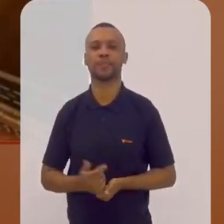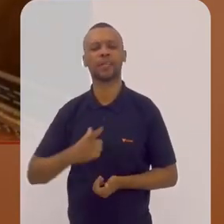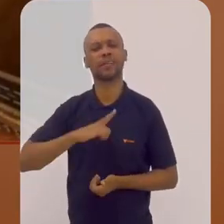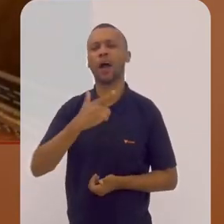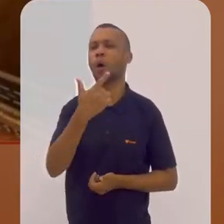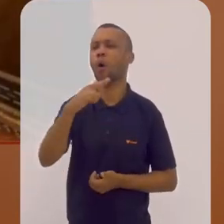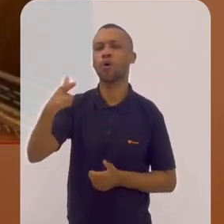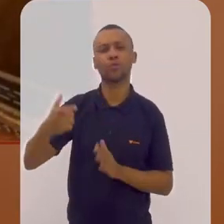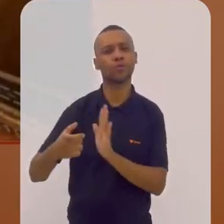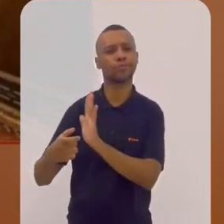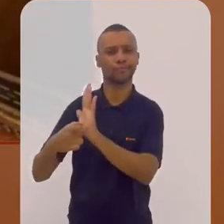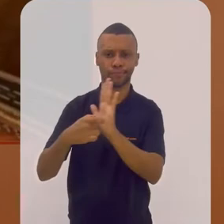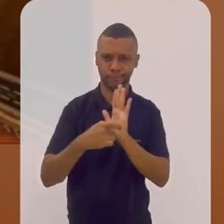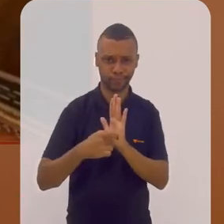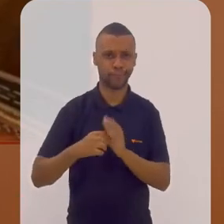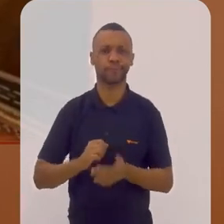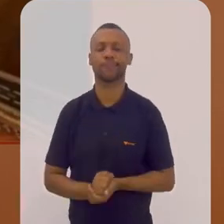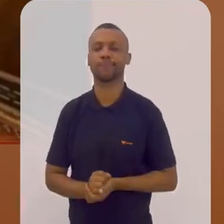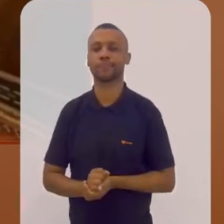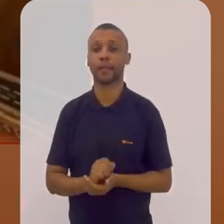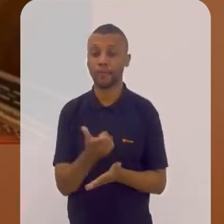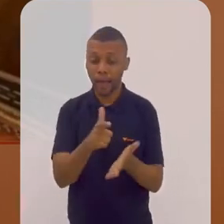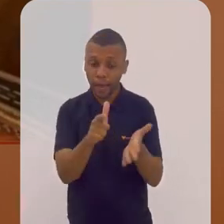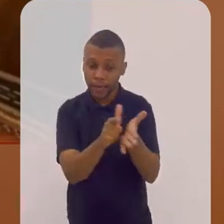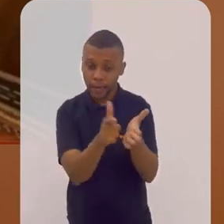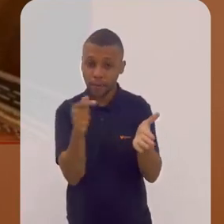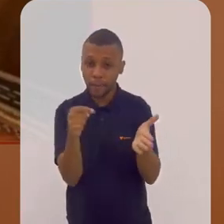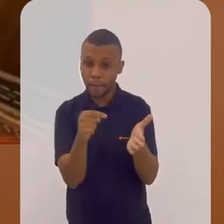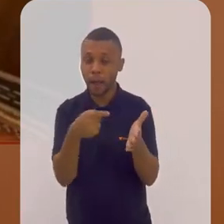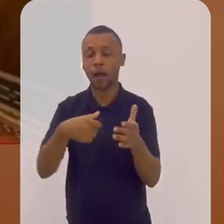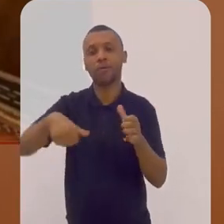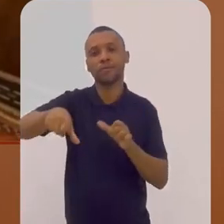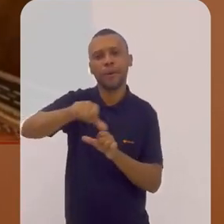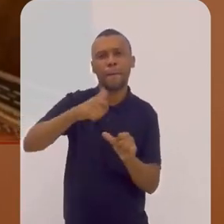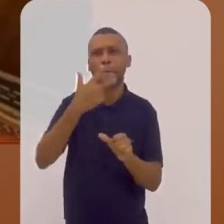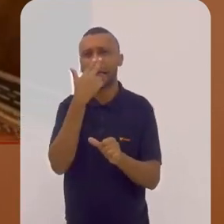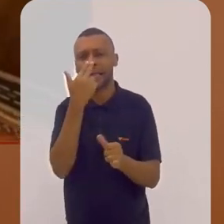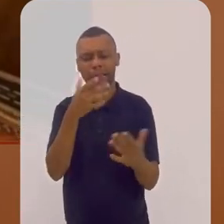tem outros aí, e transformar aquele